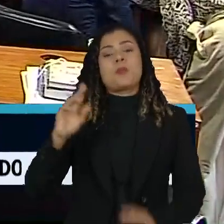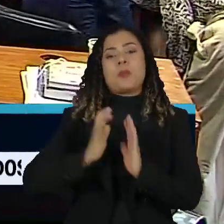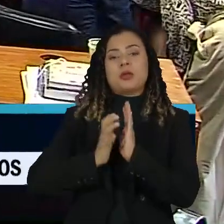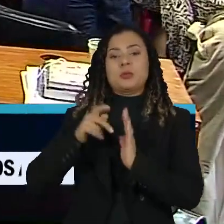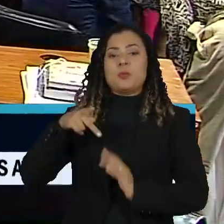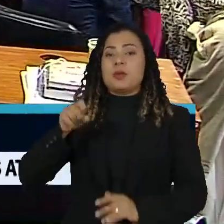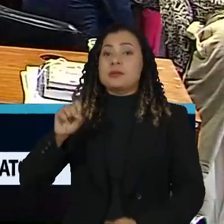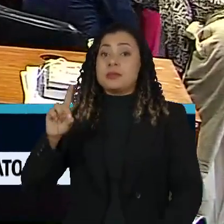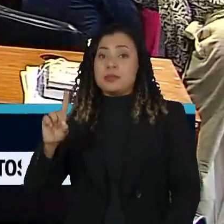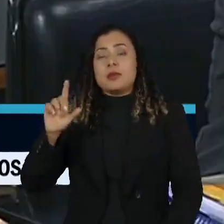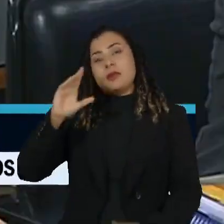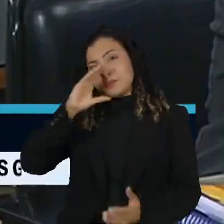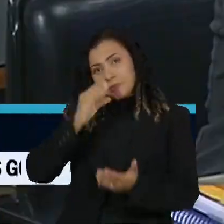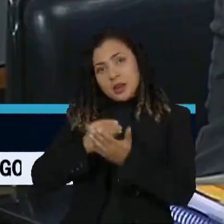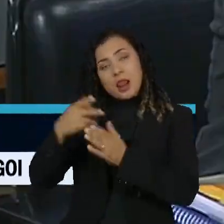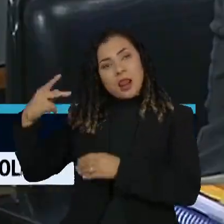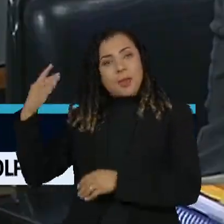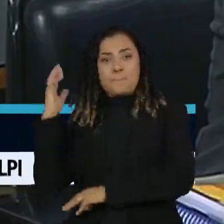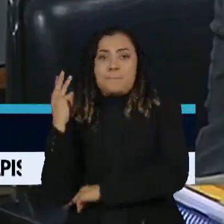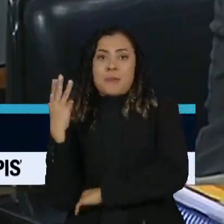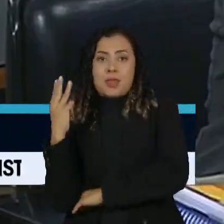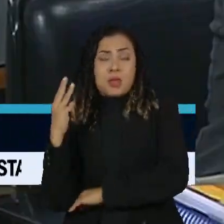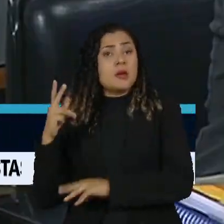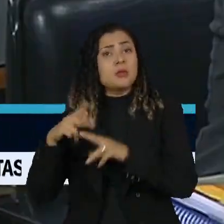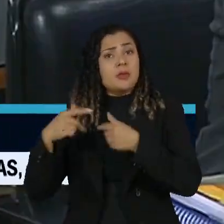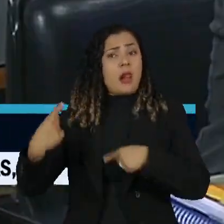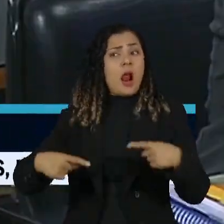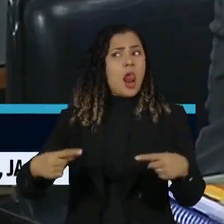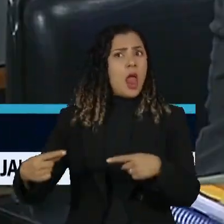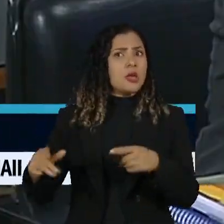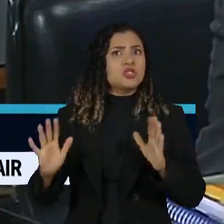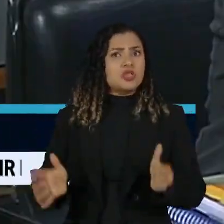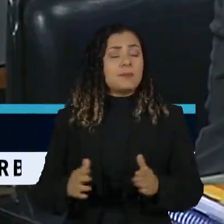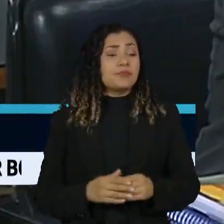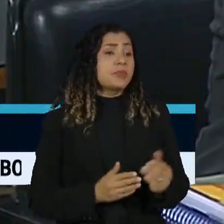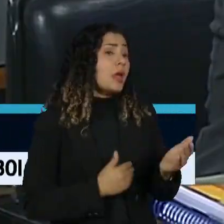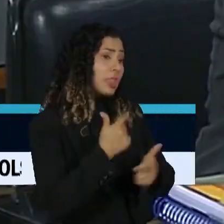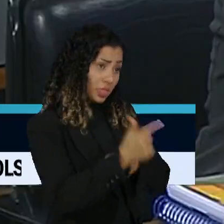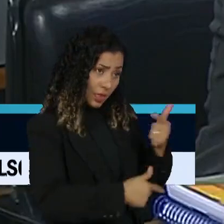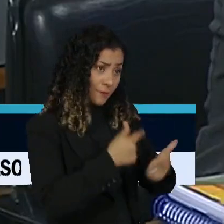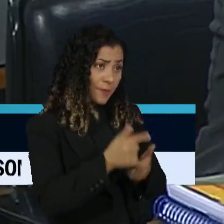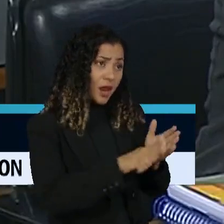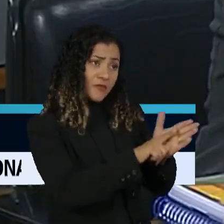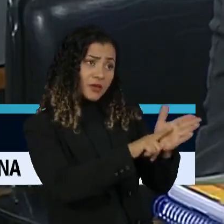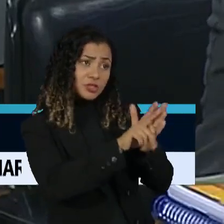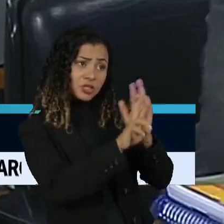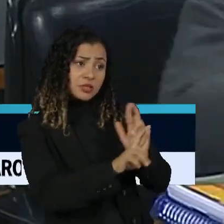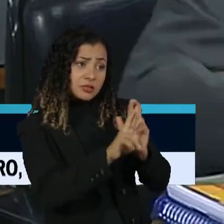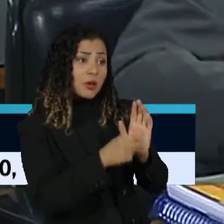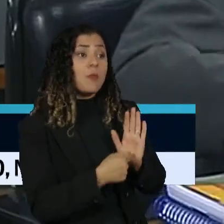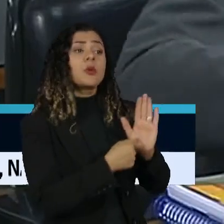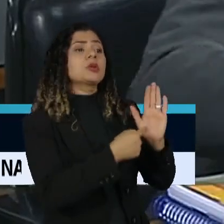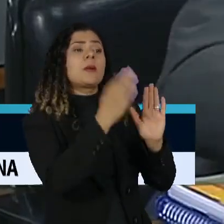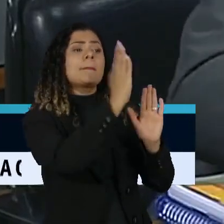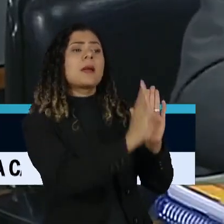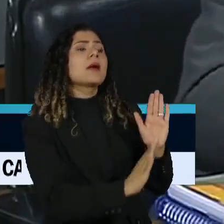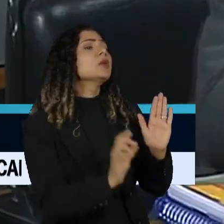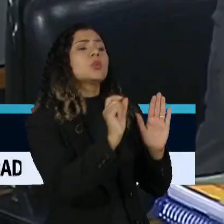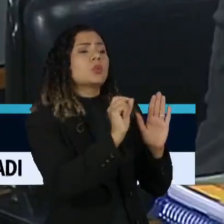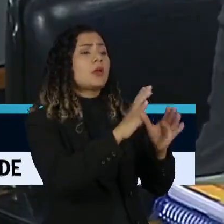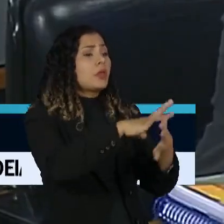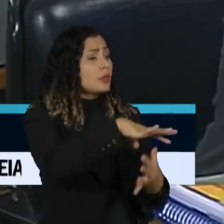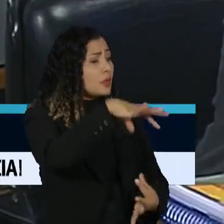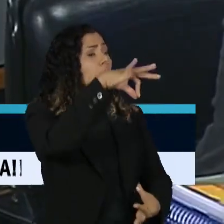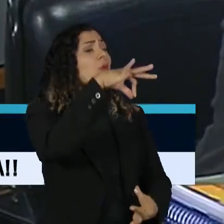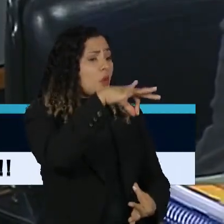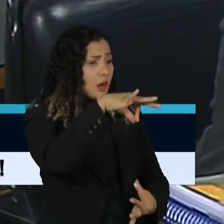um debate acalorado. Esse trabalho da CPMI está mostrando para o Brasil que a